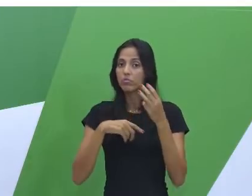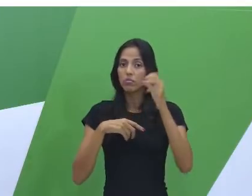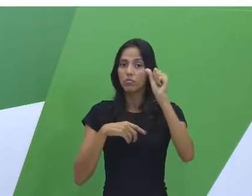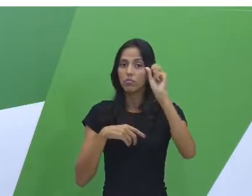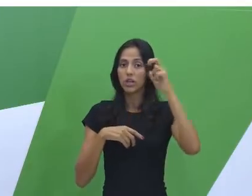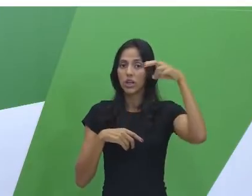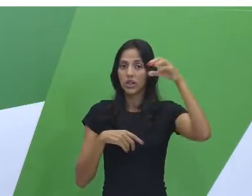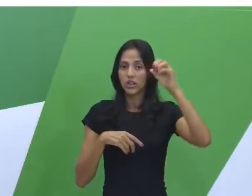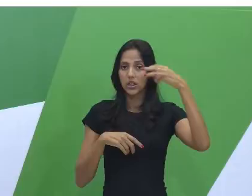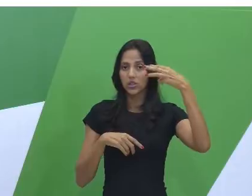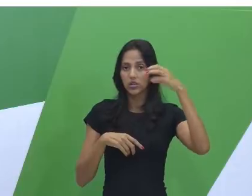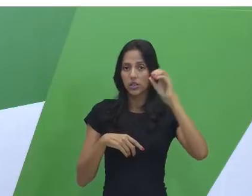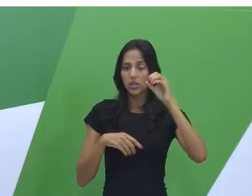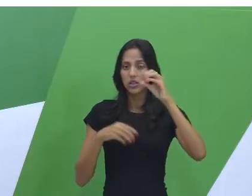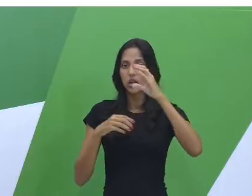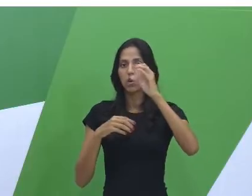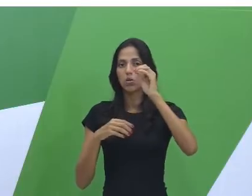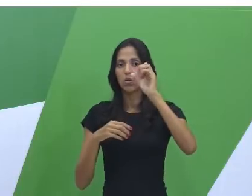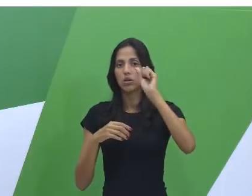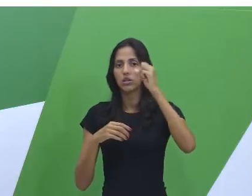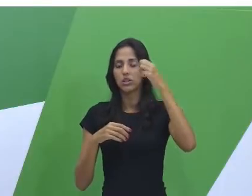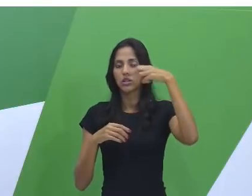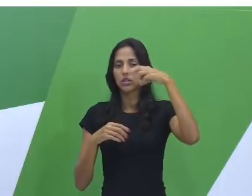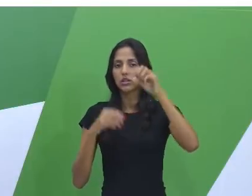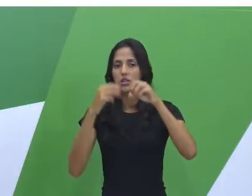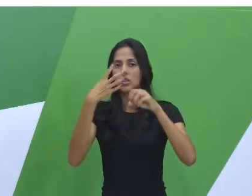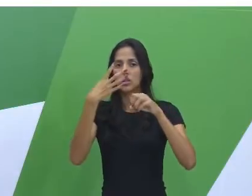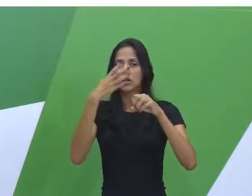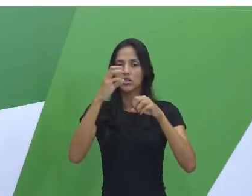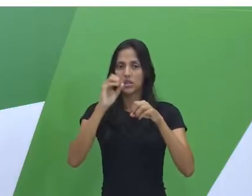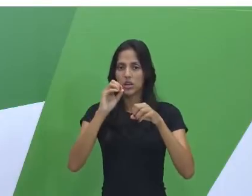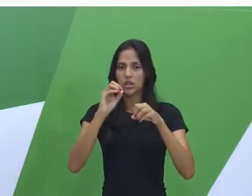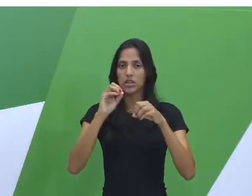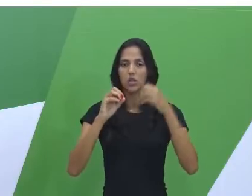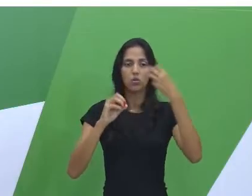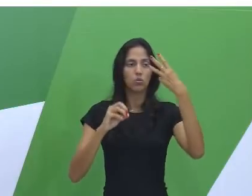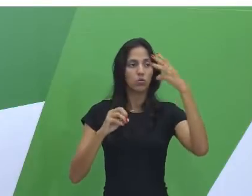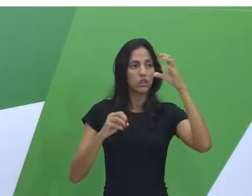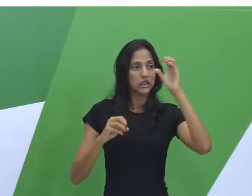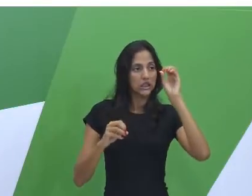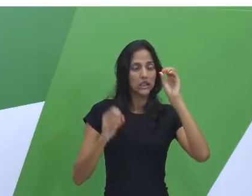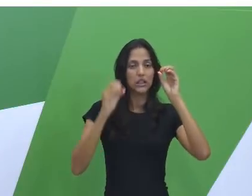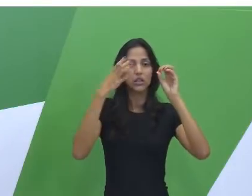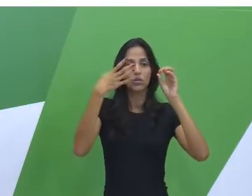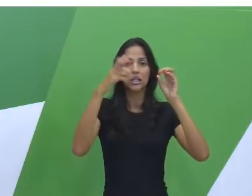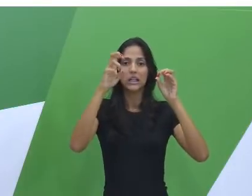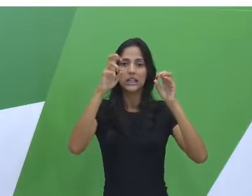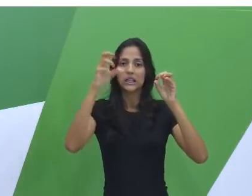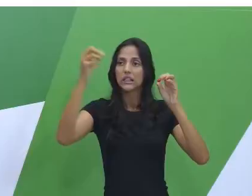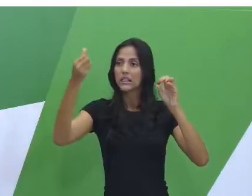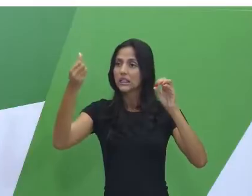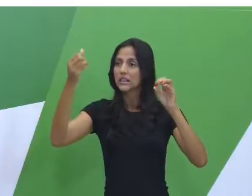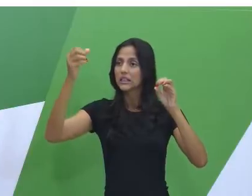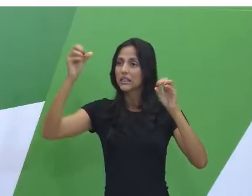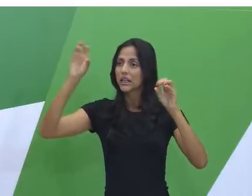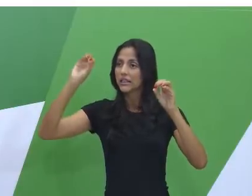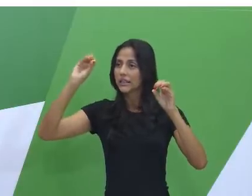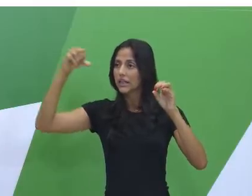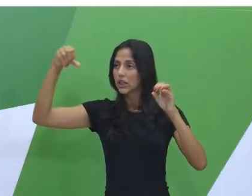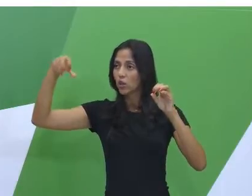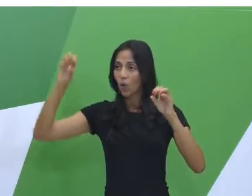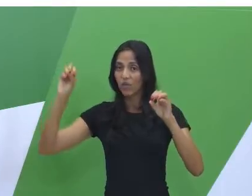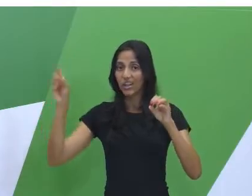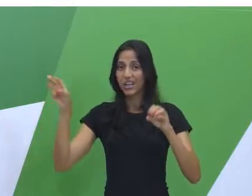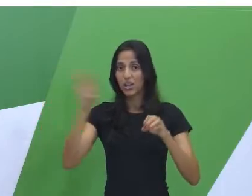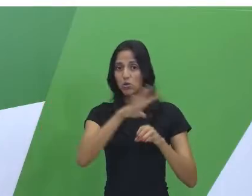de 30, cosseno de 30, tangente de 30. Eu tenho que saber de 45 e eu tenho que saber de 60 e de 90. O